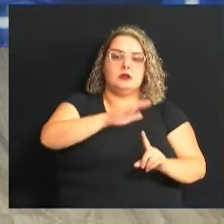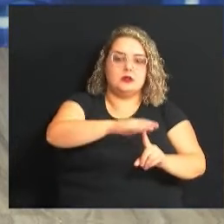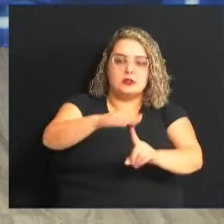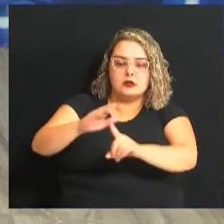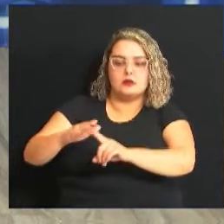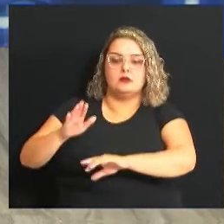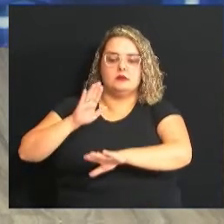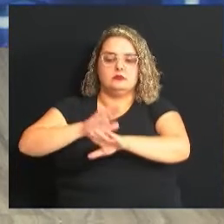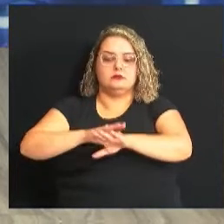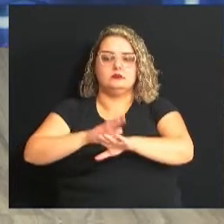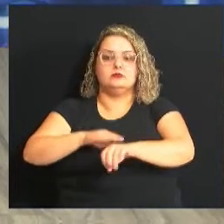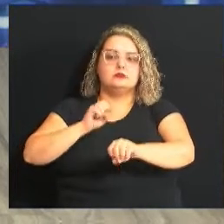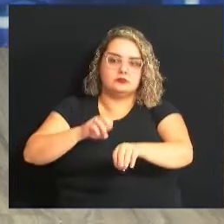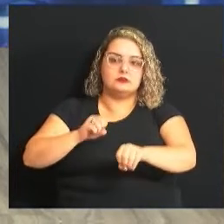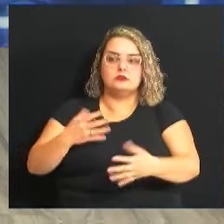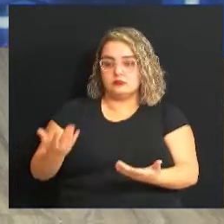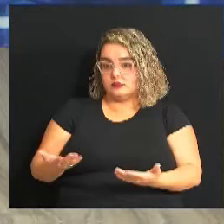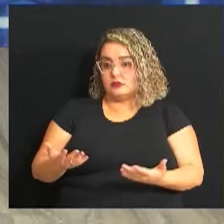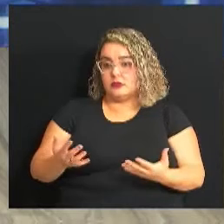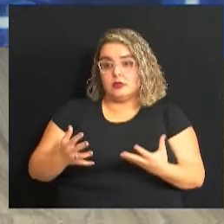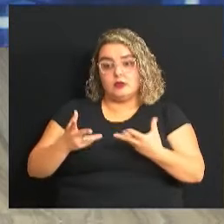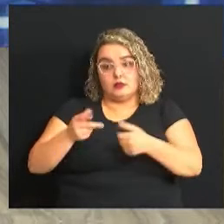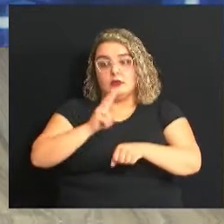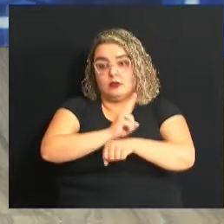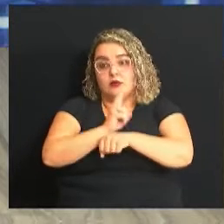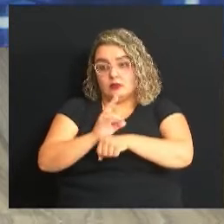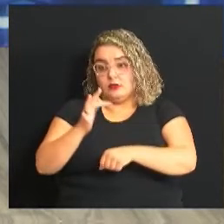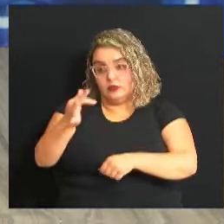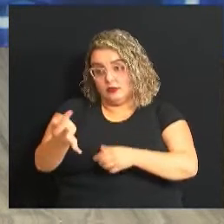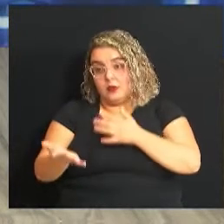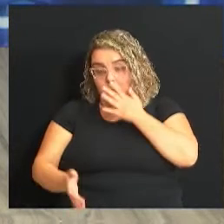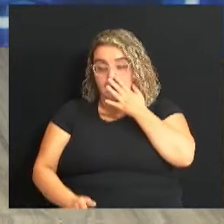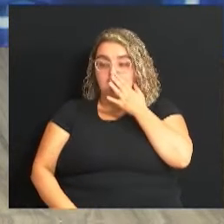ambiental, são eles que vão ficar com tudo isso aqui para cuidar no futuro, né?